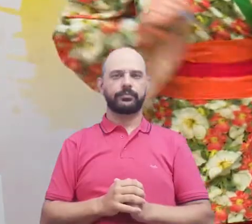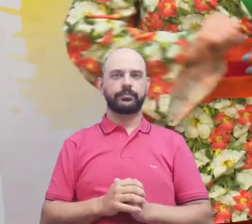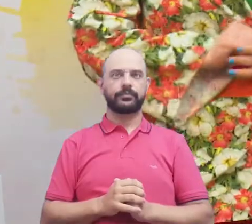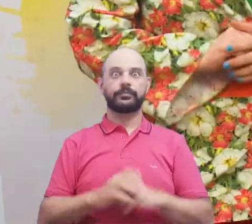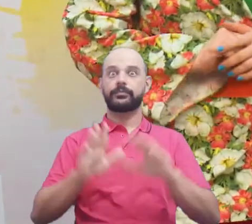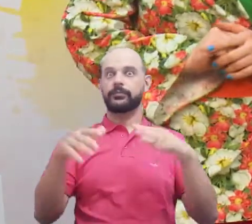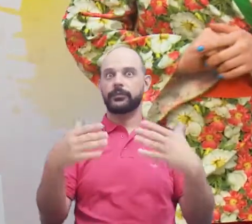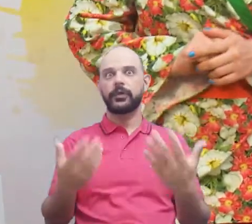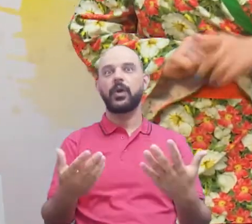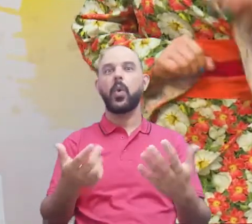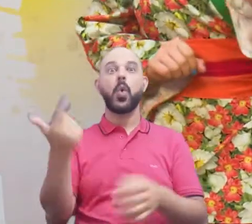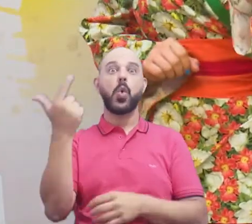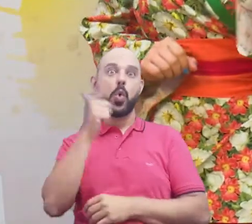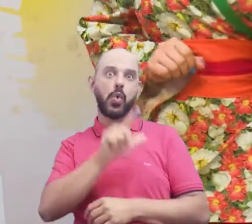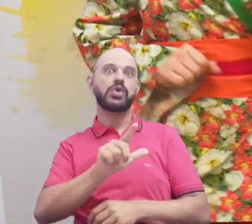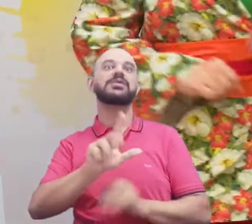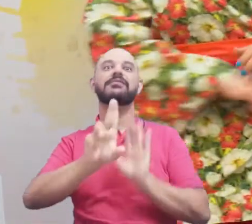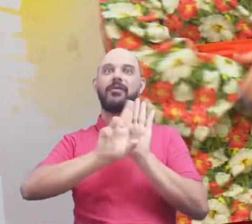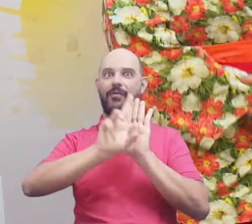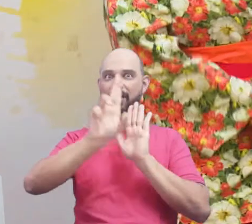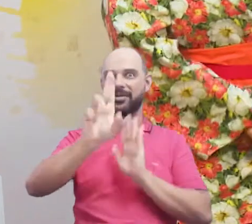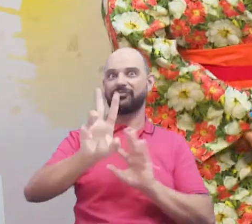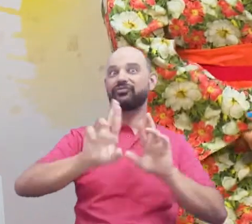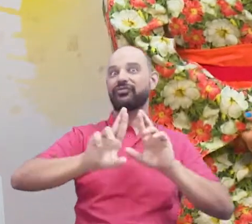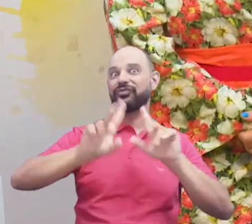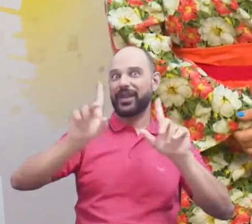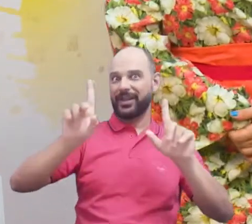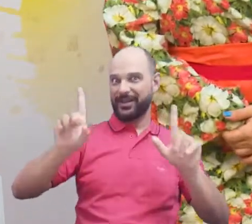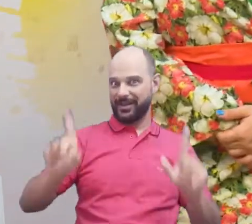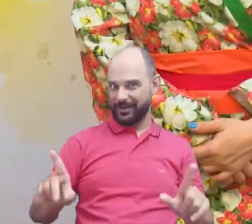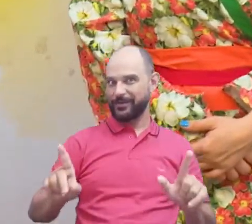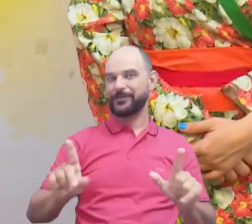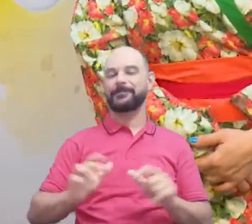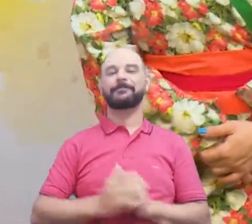Assim, conseguimos um resultado diferente dos demais.